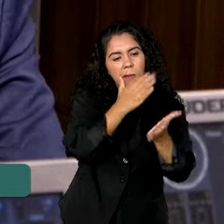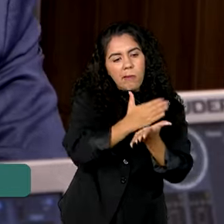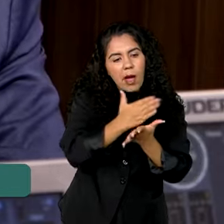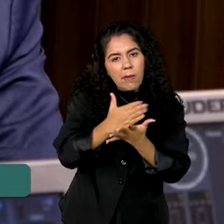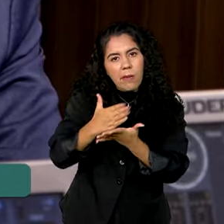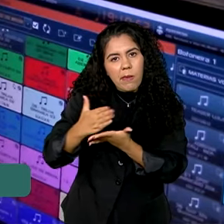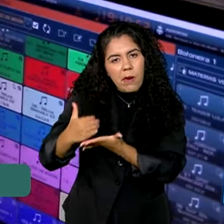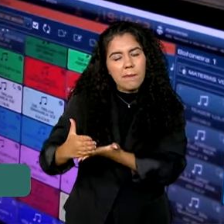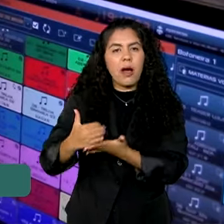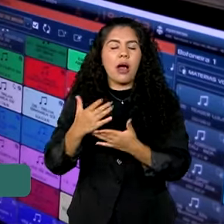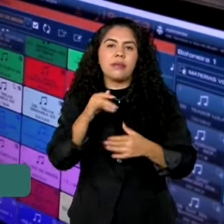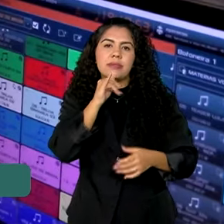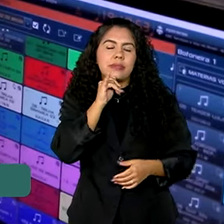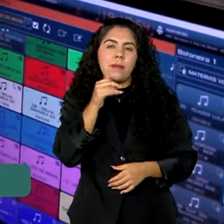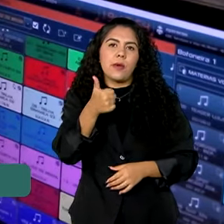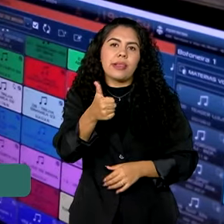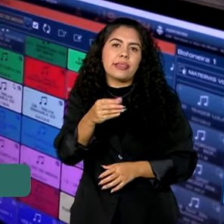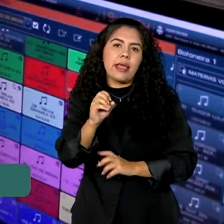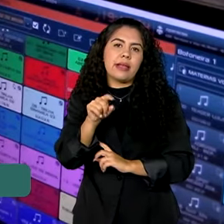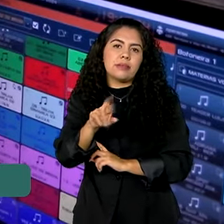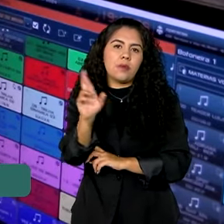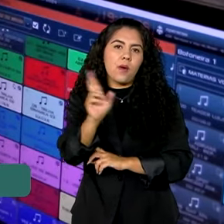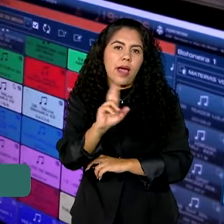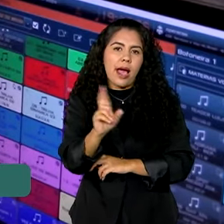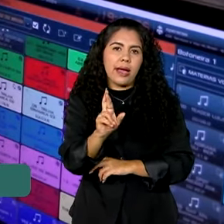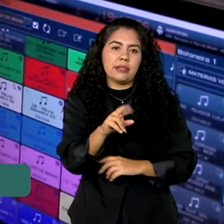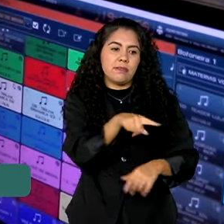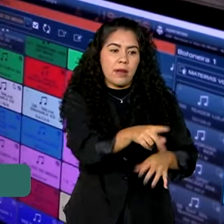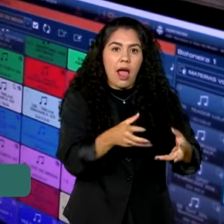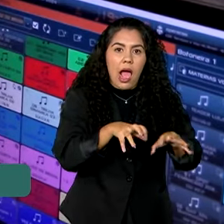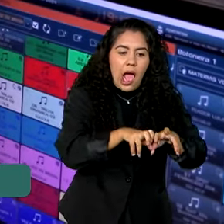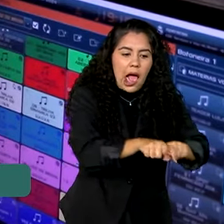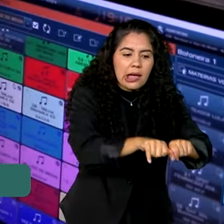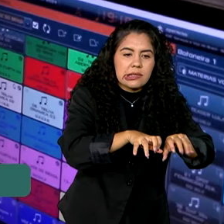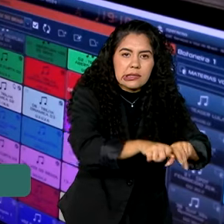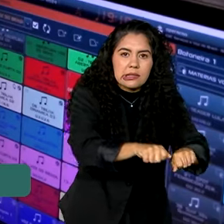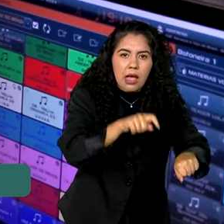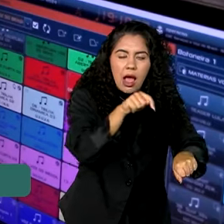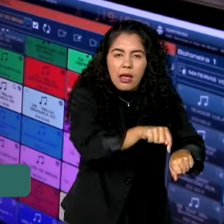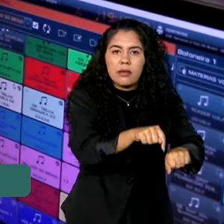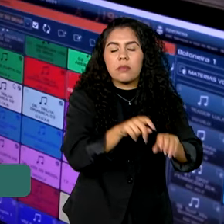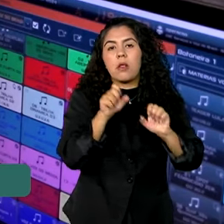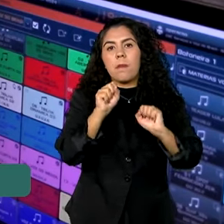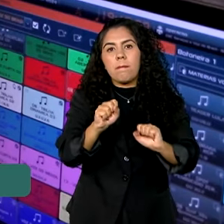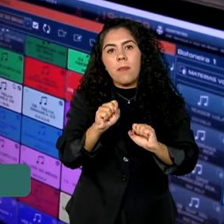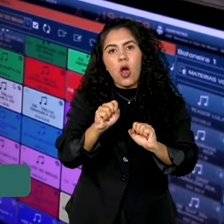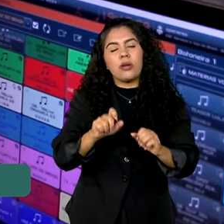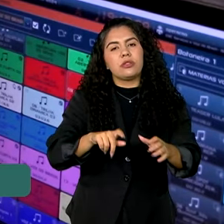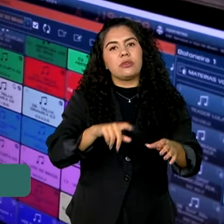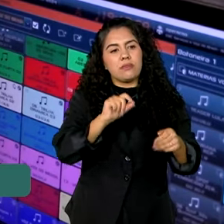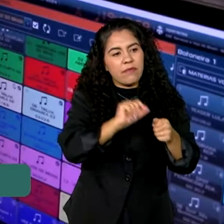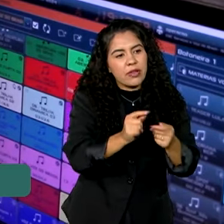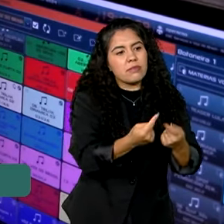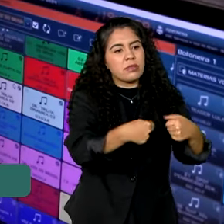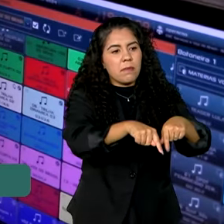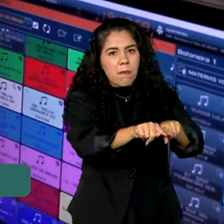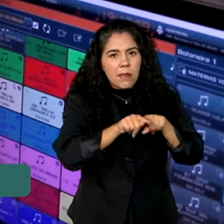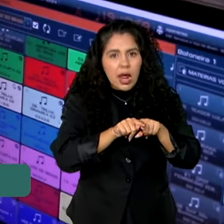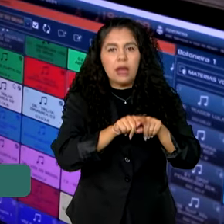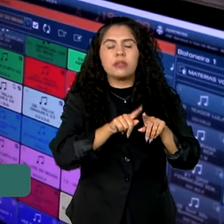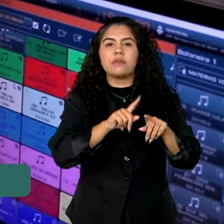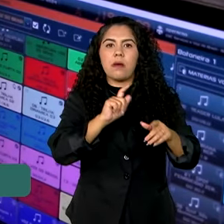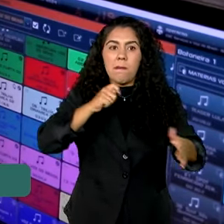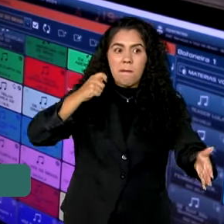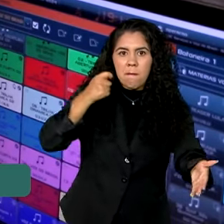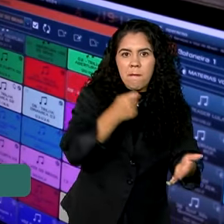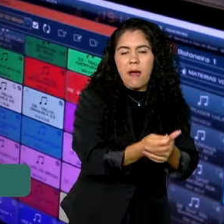pega 10 mil, por exemplo, um projeto de manejo de açaí, se ele pagar em dia, ele vai pagar 6 mil, pode renovar o crédito no ano seguinte. Tem o